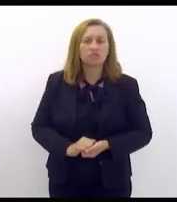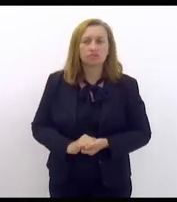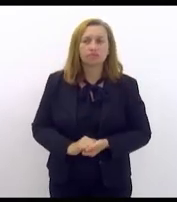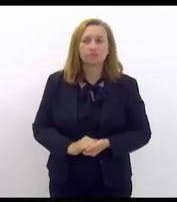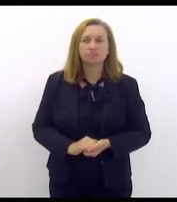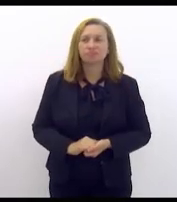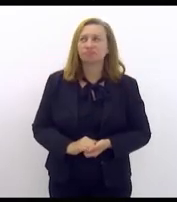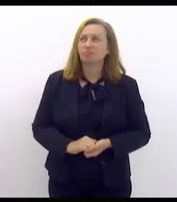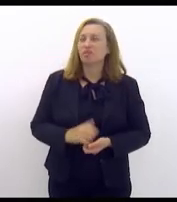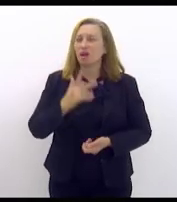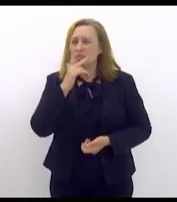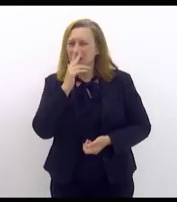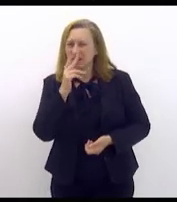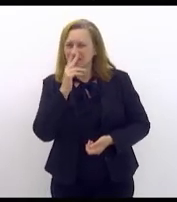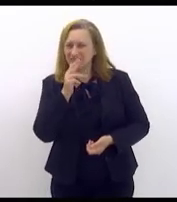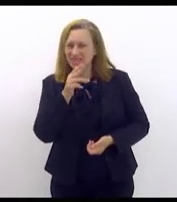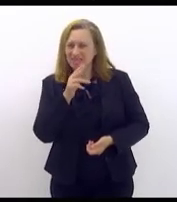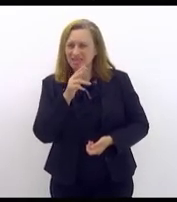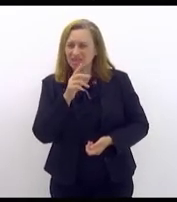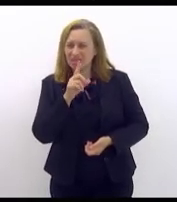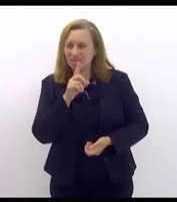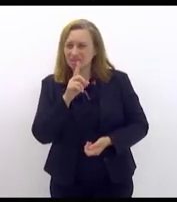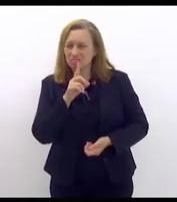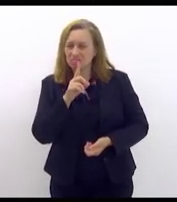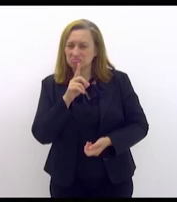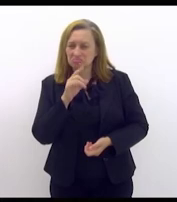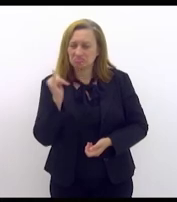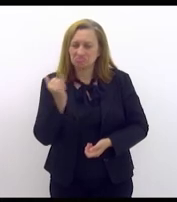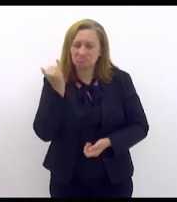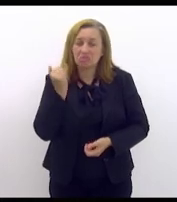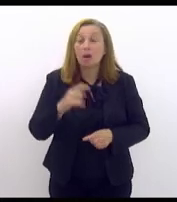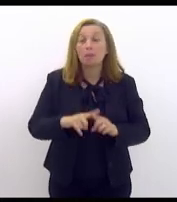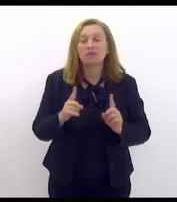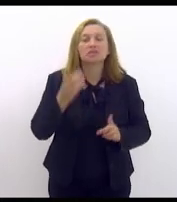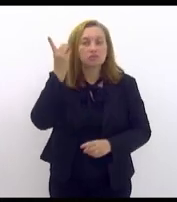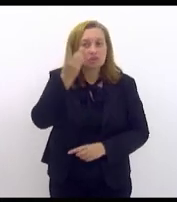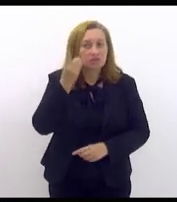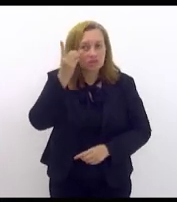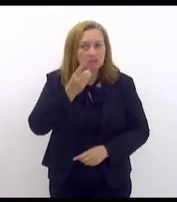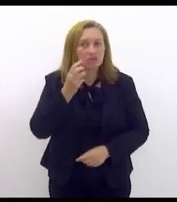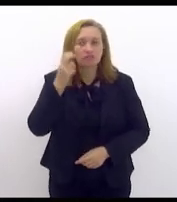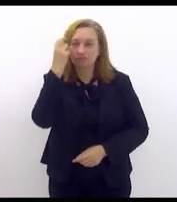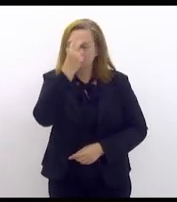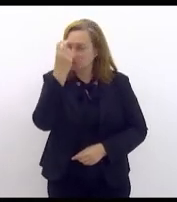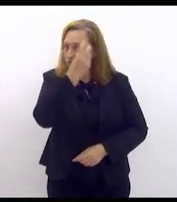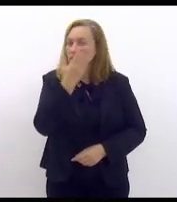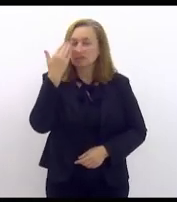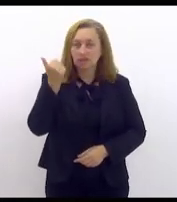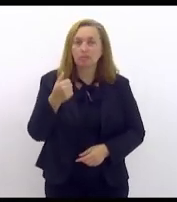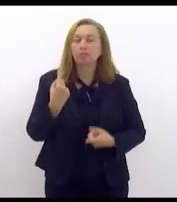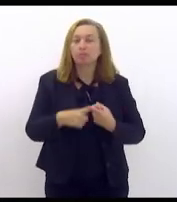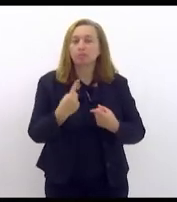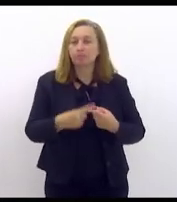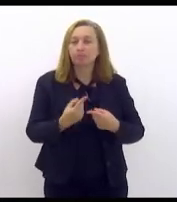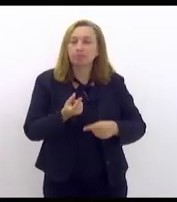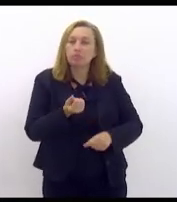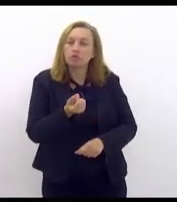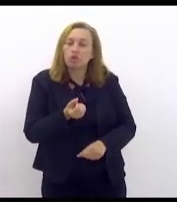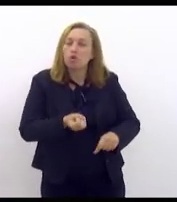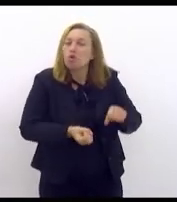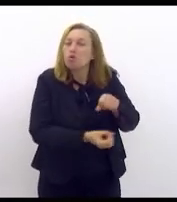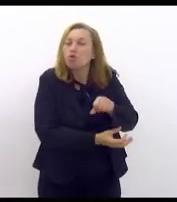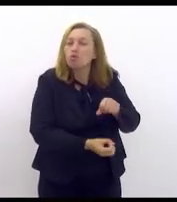Pode parecer irrelevante, mas a deputada Verônica sabe que não é, porque o Fundo Estadual da